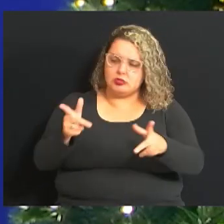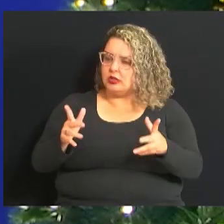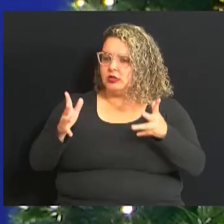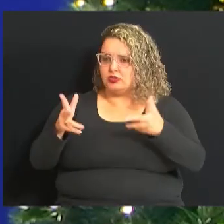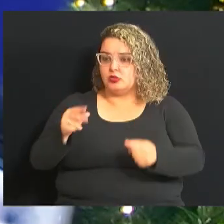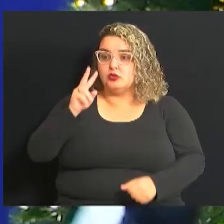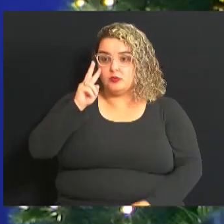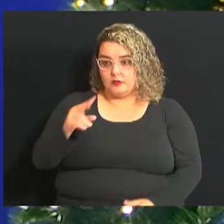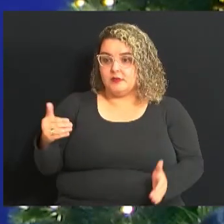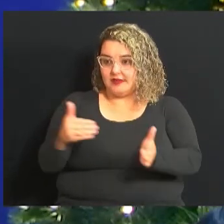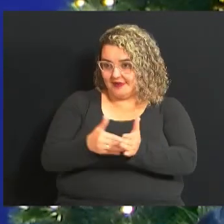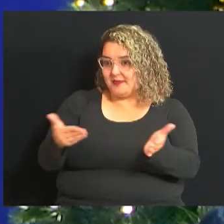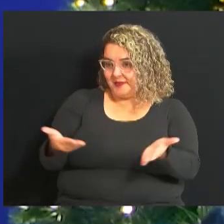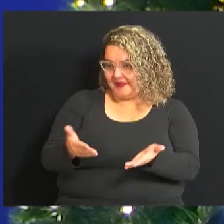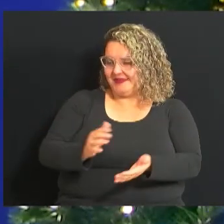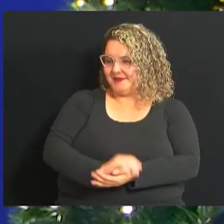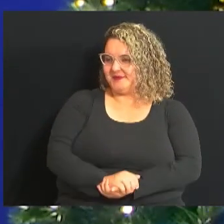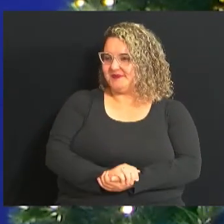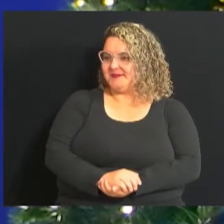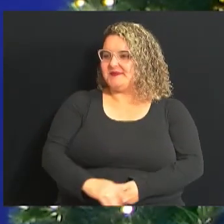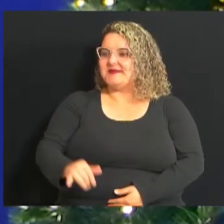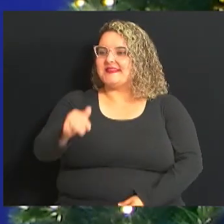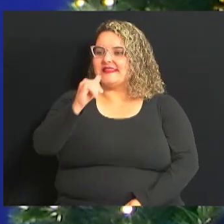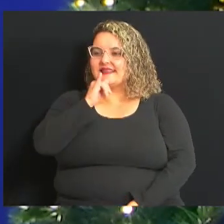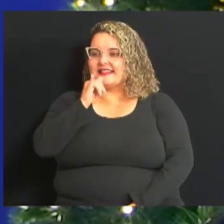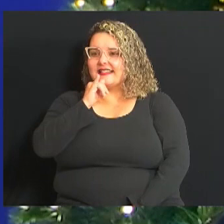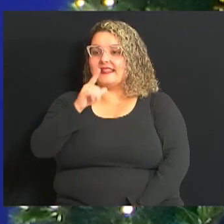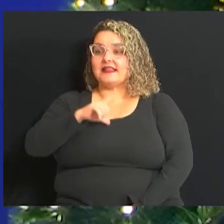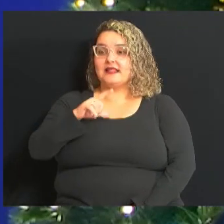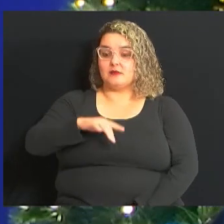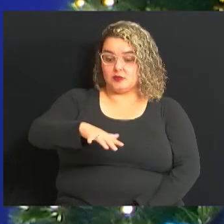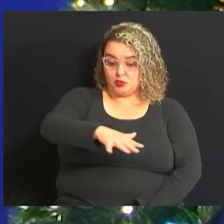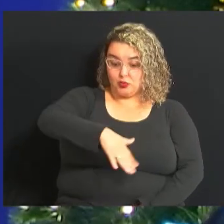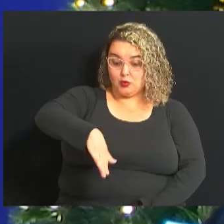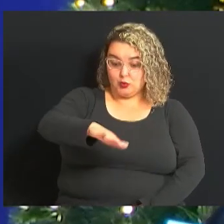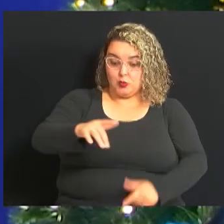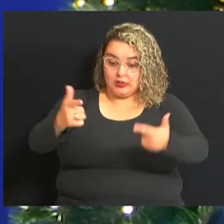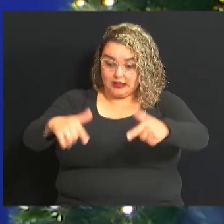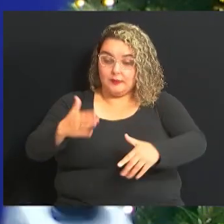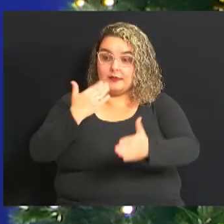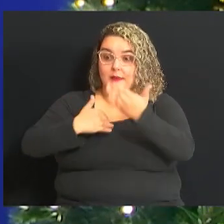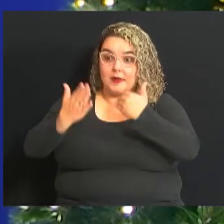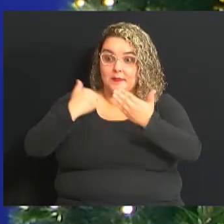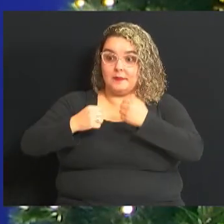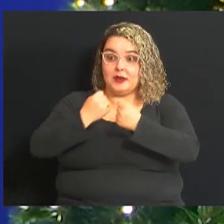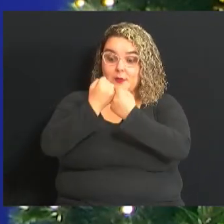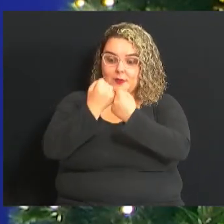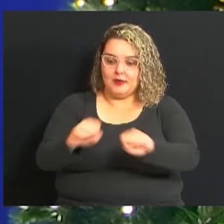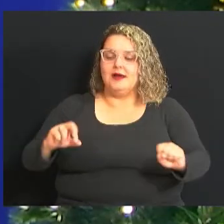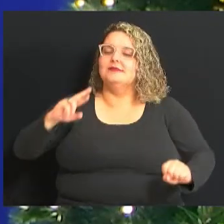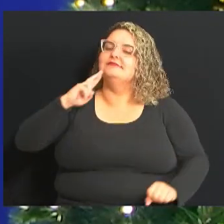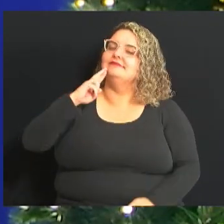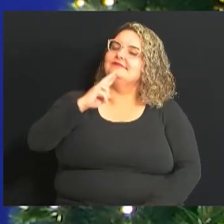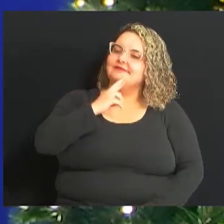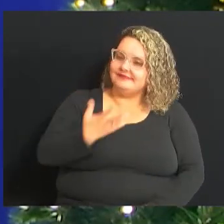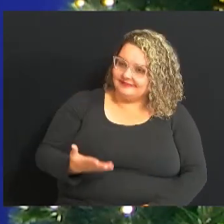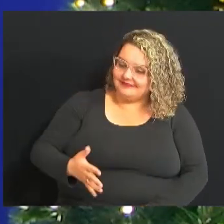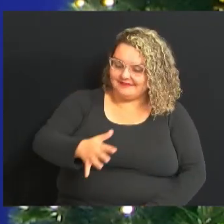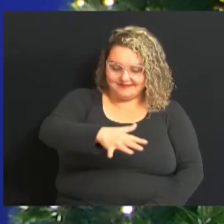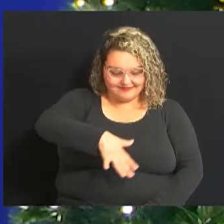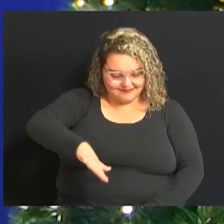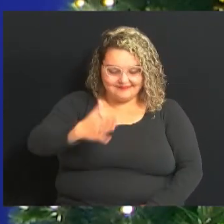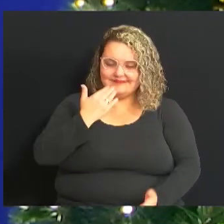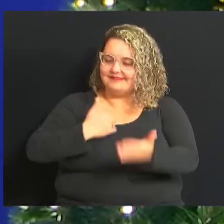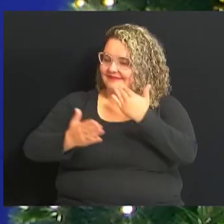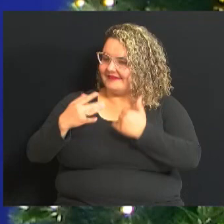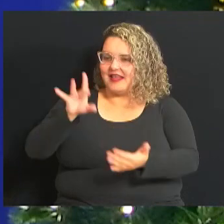então. Um exemplo aí, nós temos a praça de alimentação que vai virar um grande restaurante. A praça de alimentação, realmente,